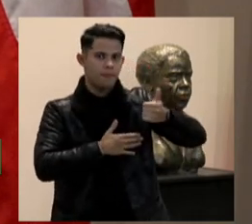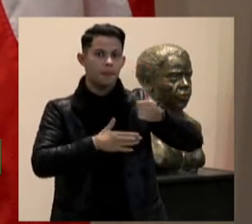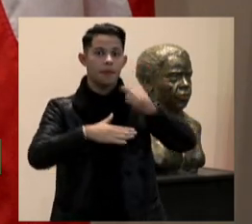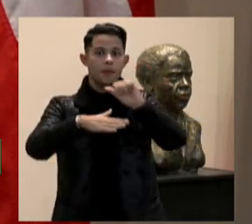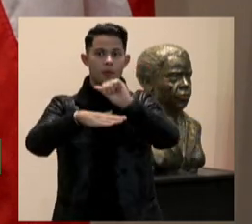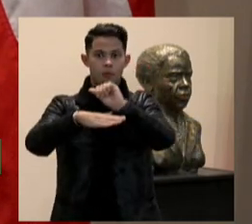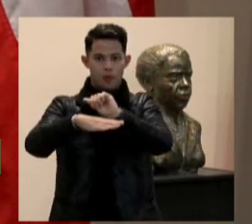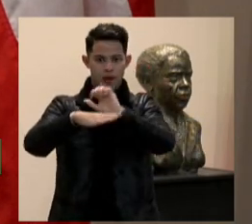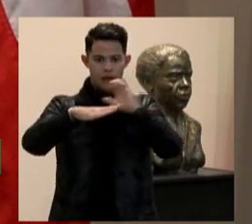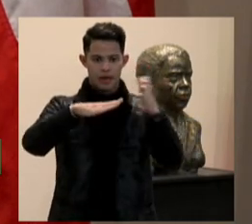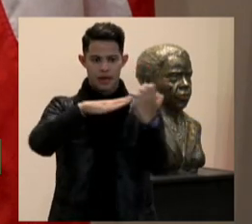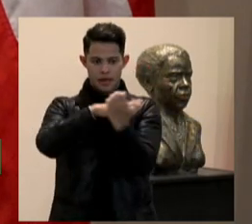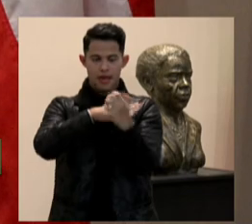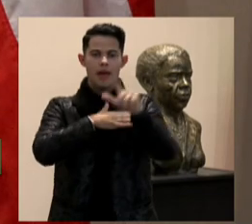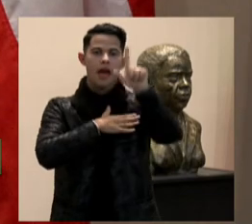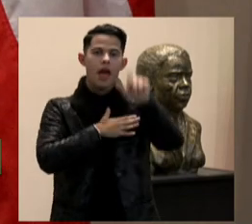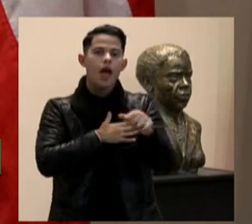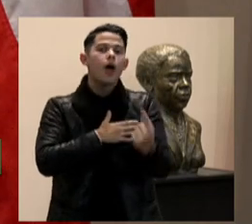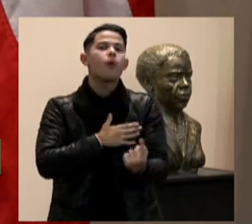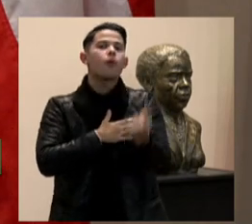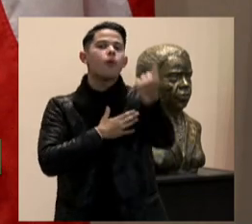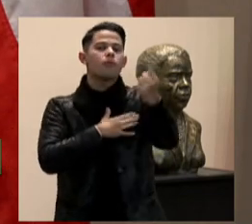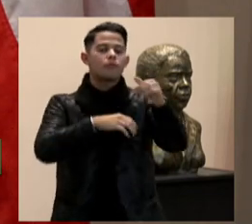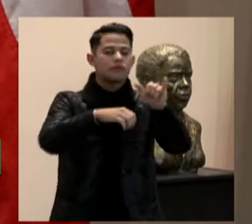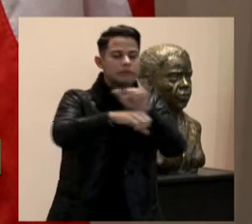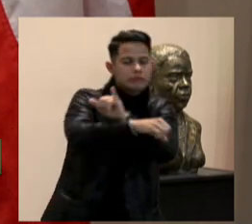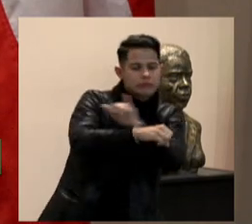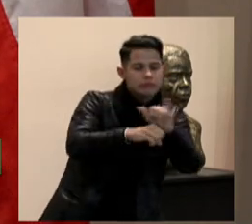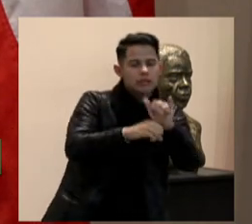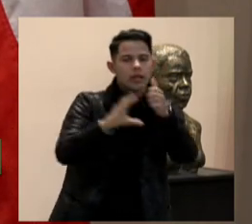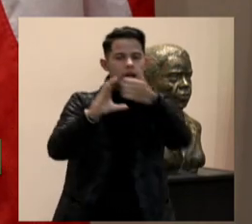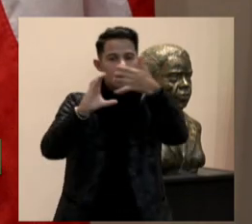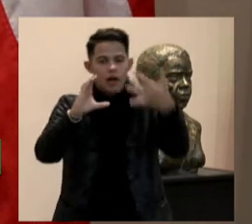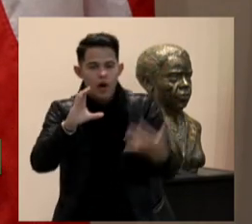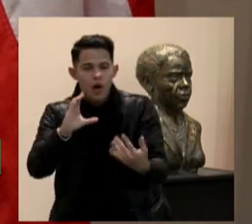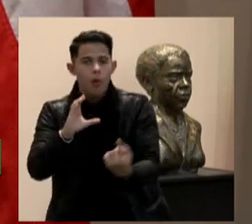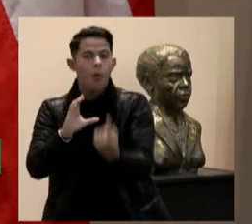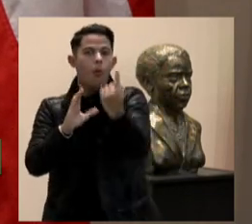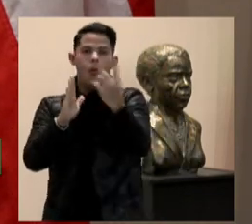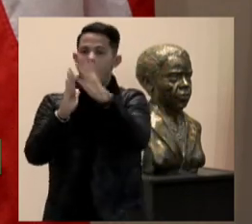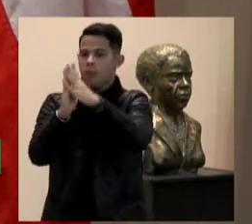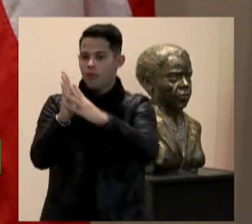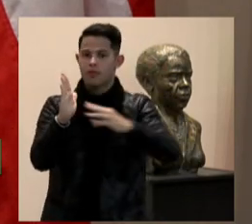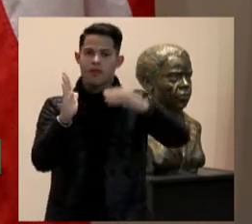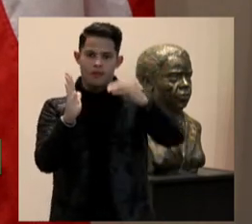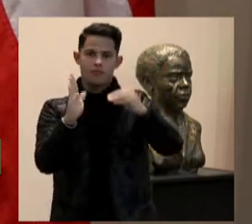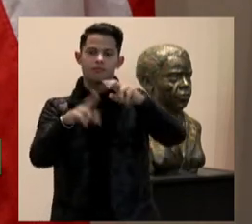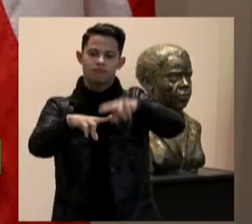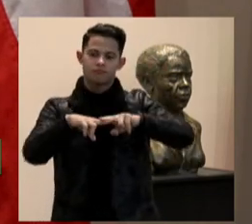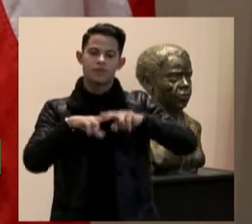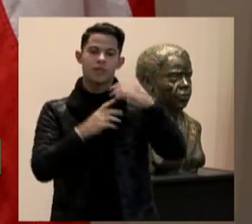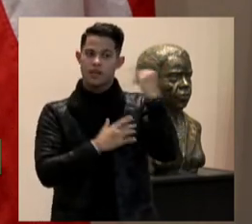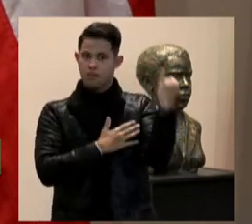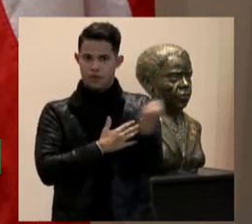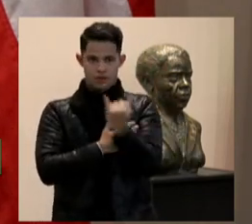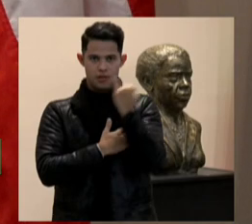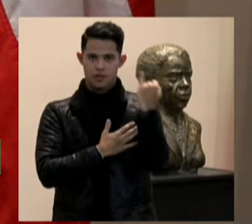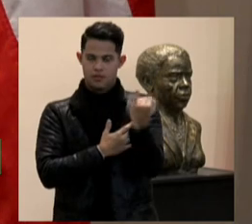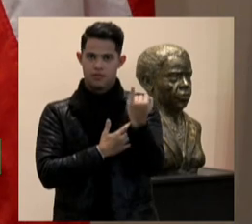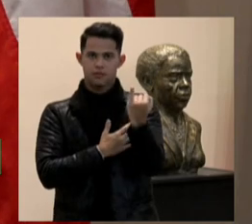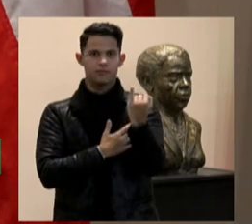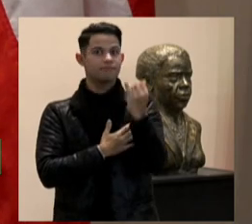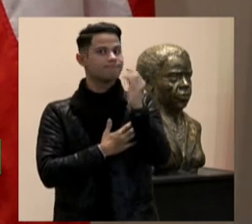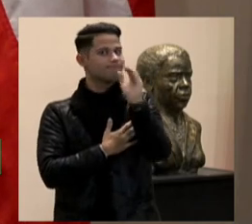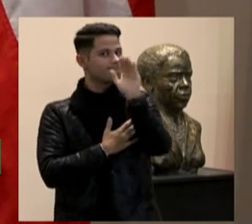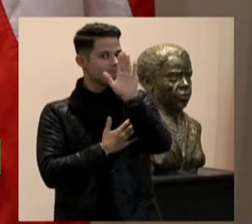uma das possibilidades, é um dos modelos, é muito importante, mas o nosso